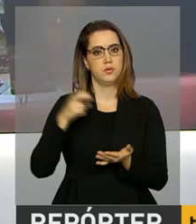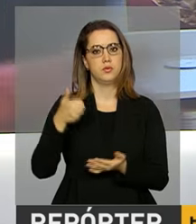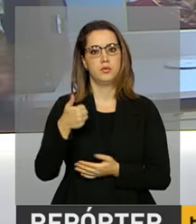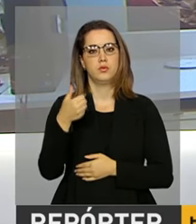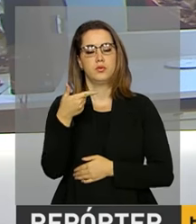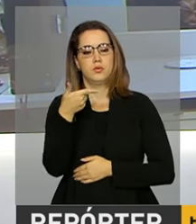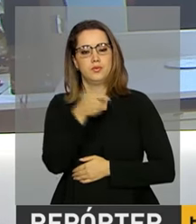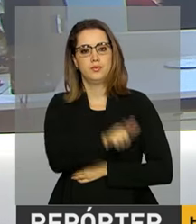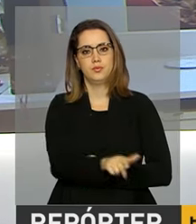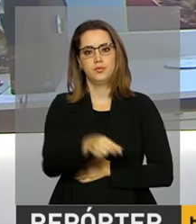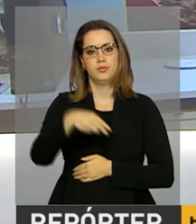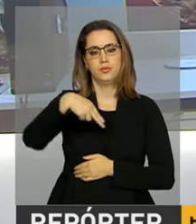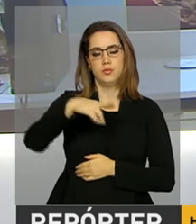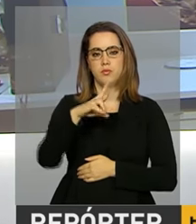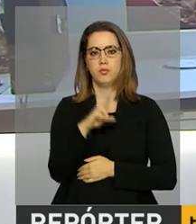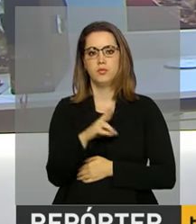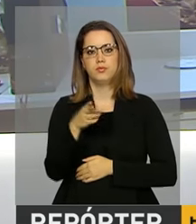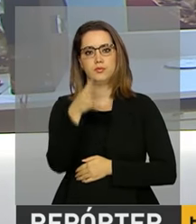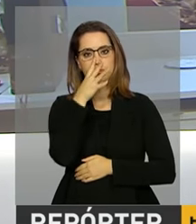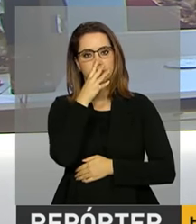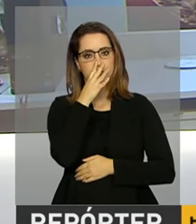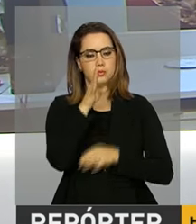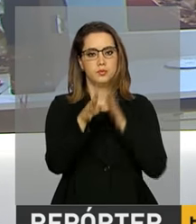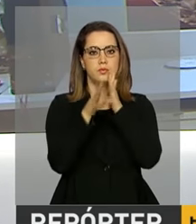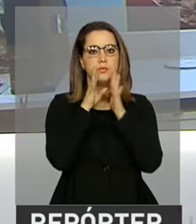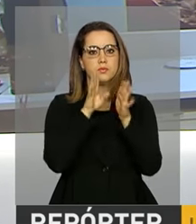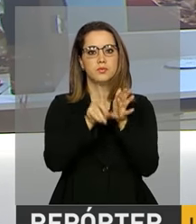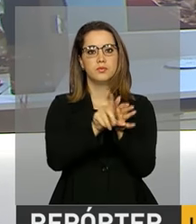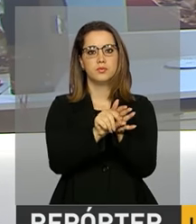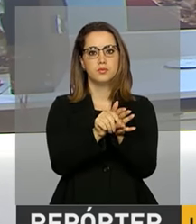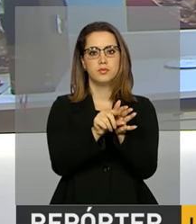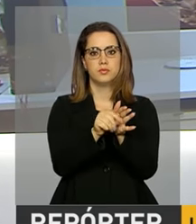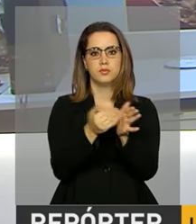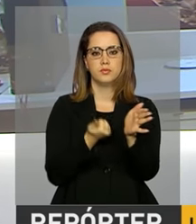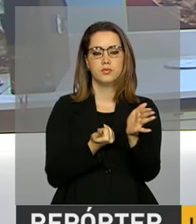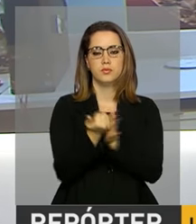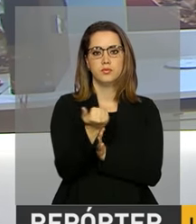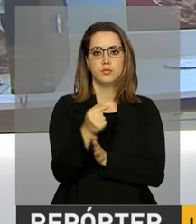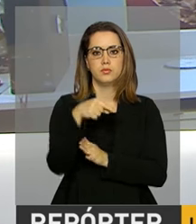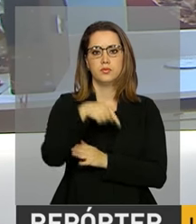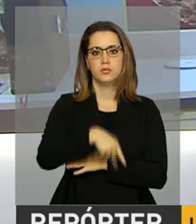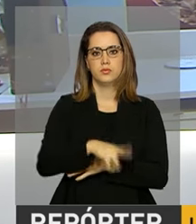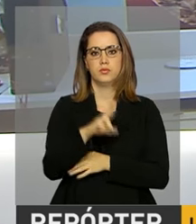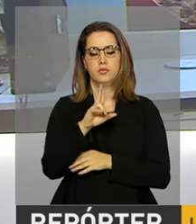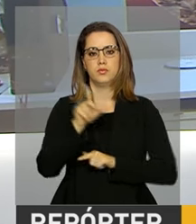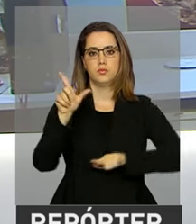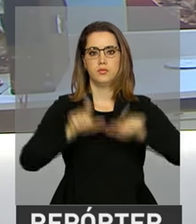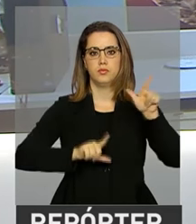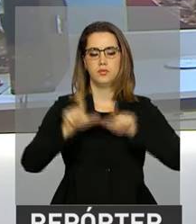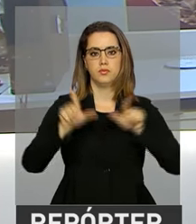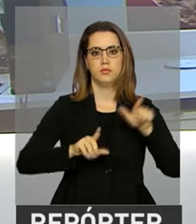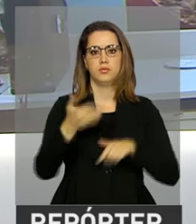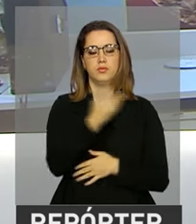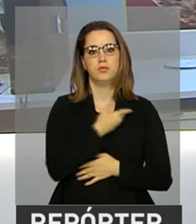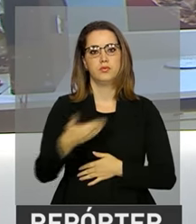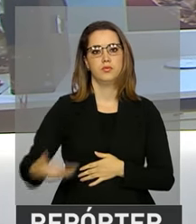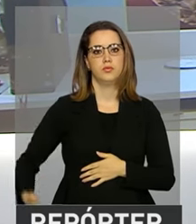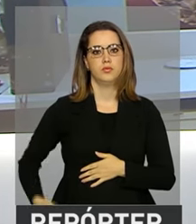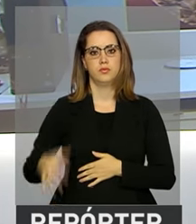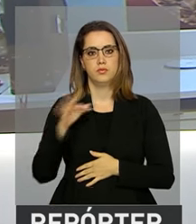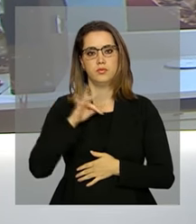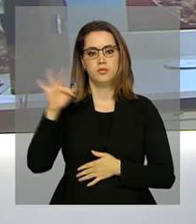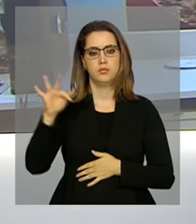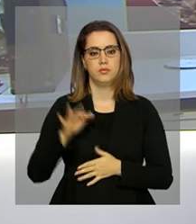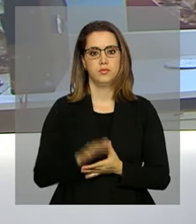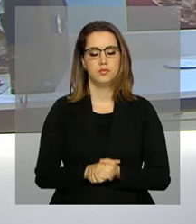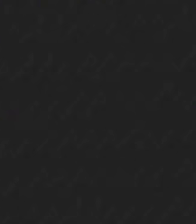edição do repórter NBR acompanhe também as novidades em nossas redes sociais Continue com a gente aqui na NBR a TV do Governo